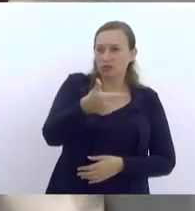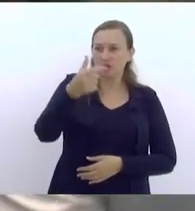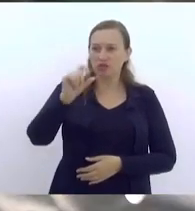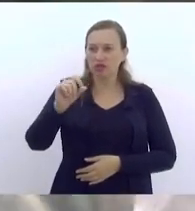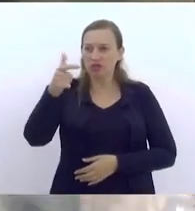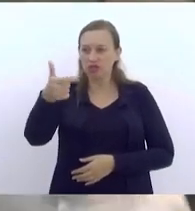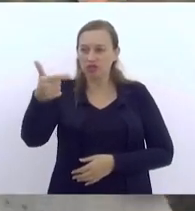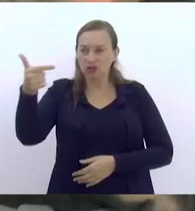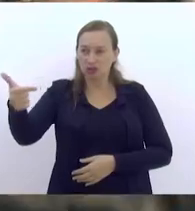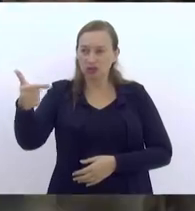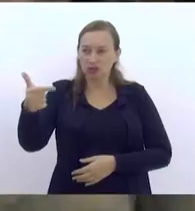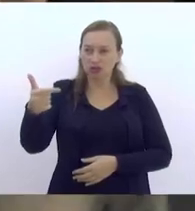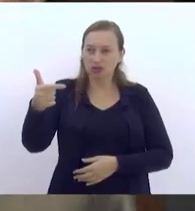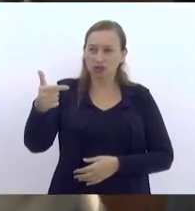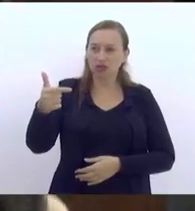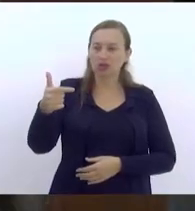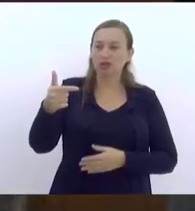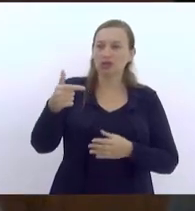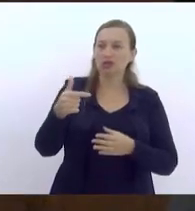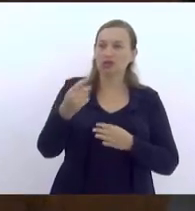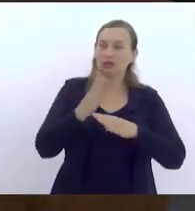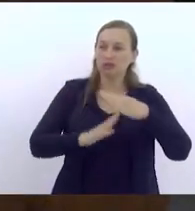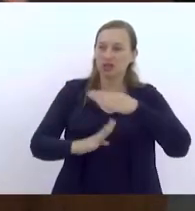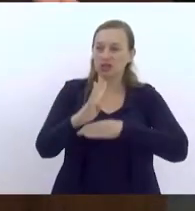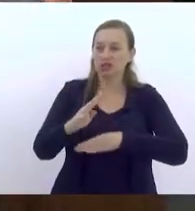que é sobre a migração asiática.